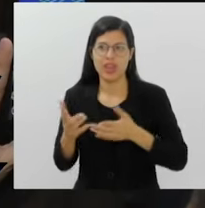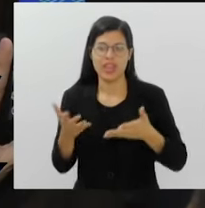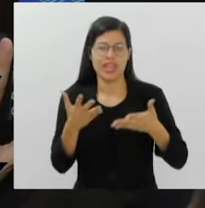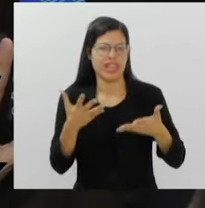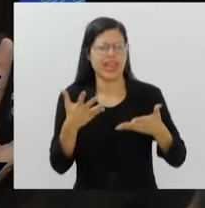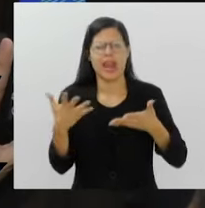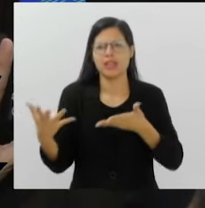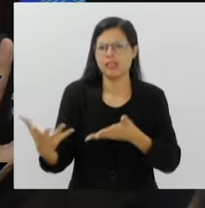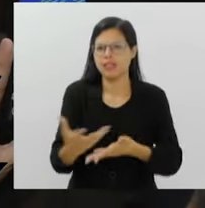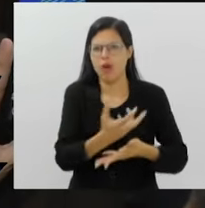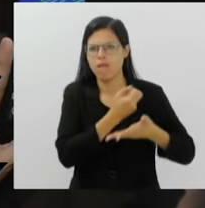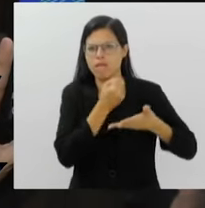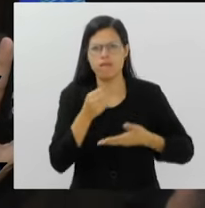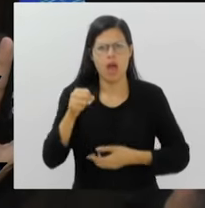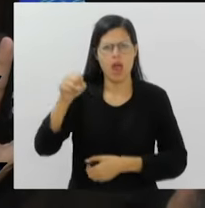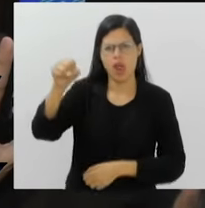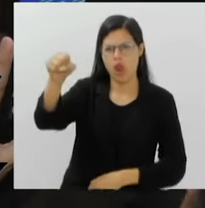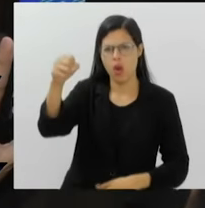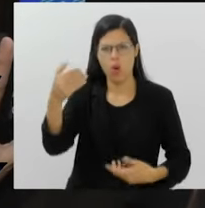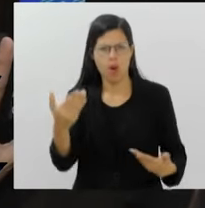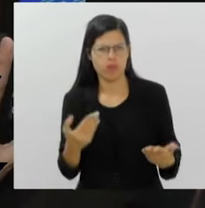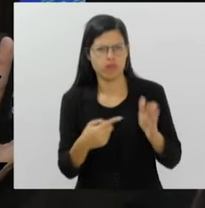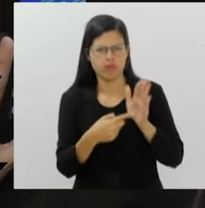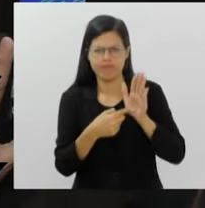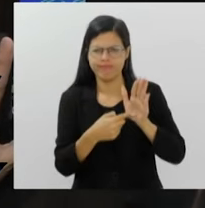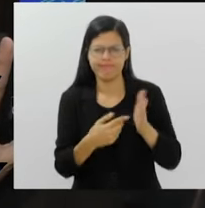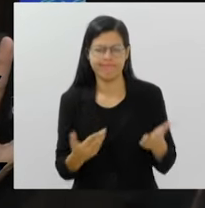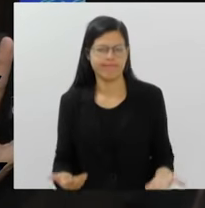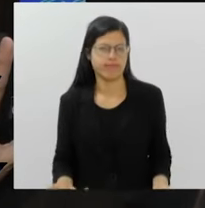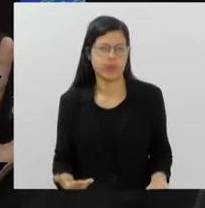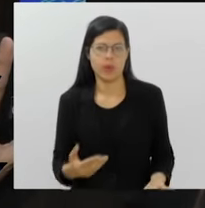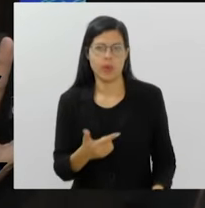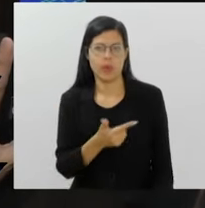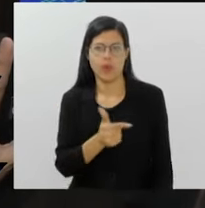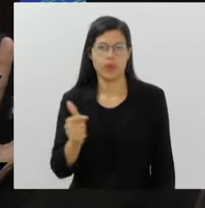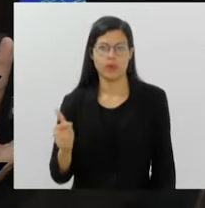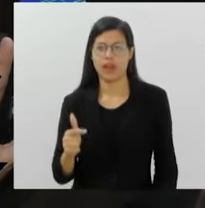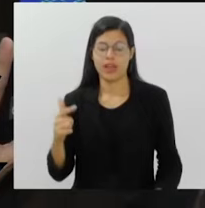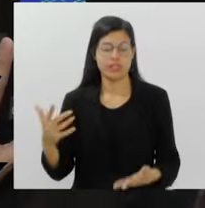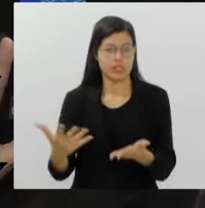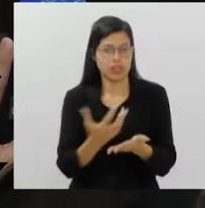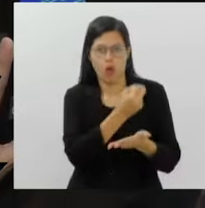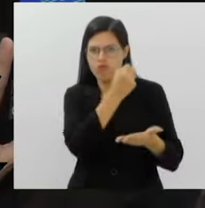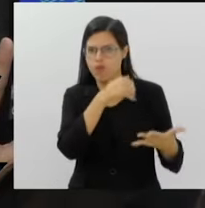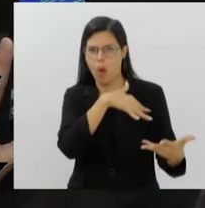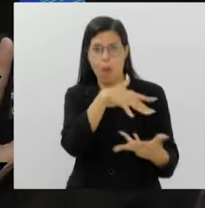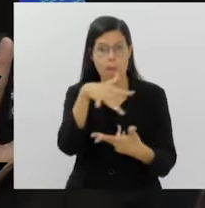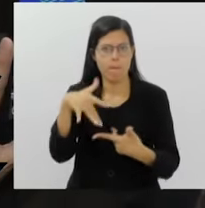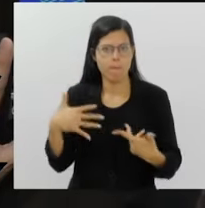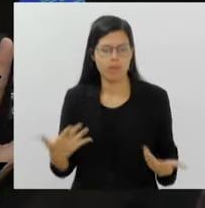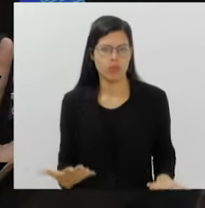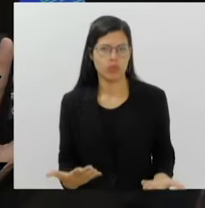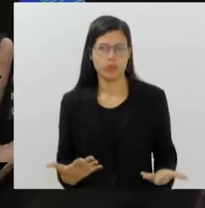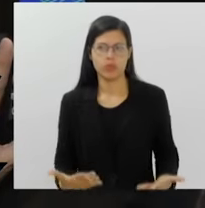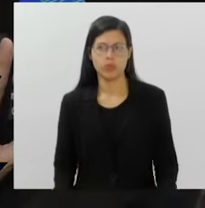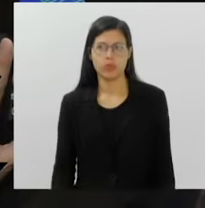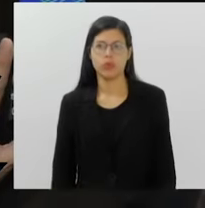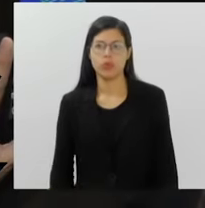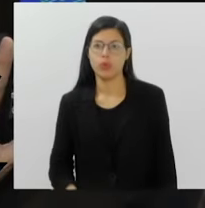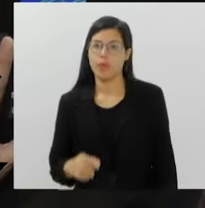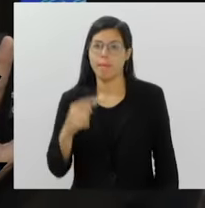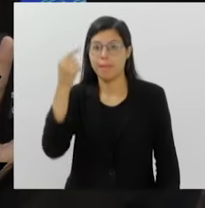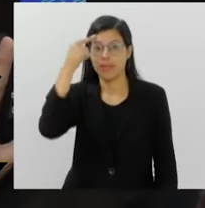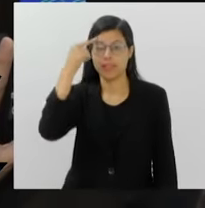heróis, super-heróis, que é o que mais tem por aí, outros querem ser o salvador da pátria, outros querem se colocar para um eventual pleito